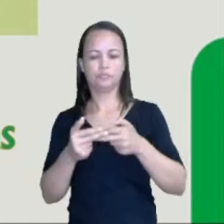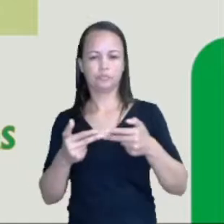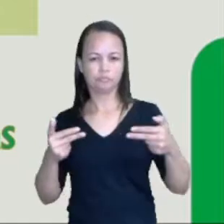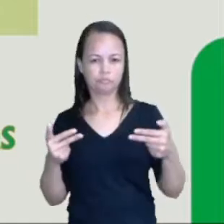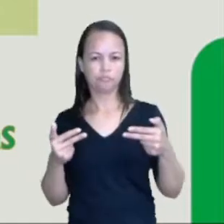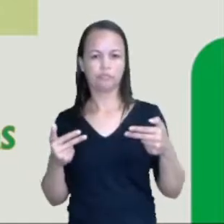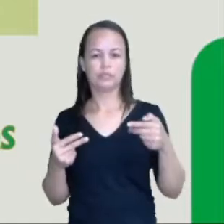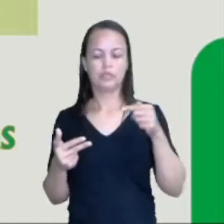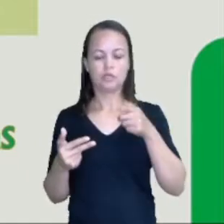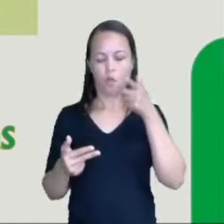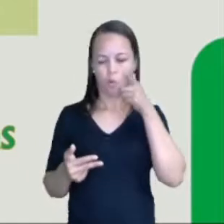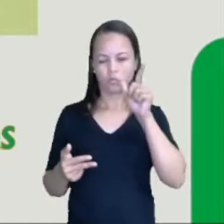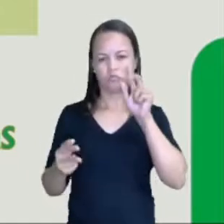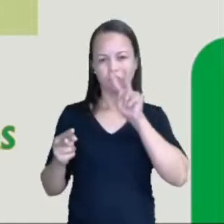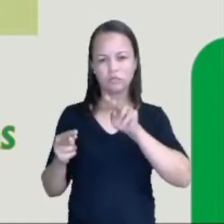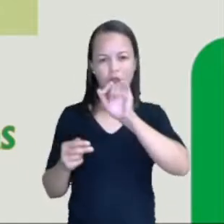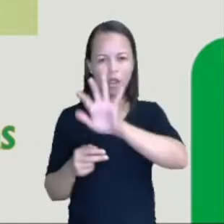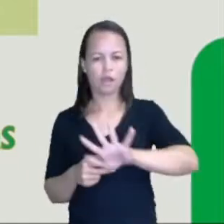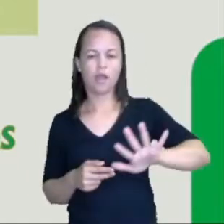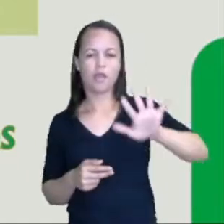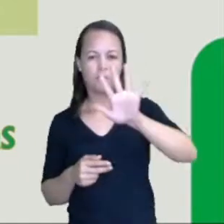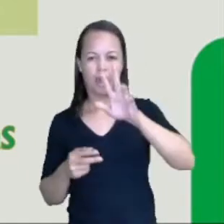objetos que a gente consegue ver aí na imagem,